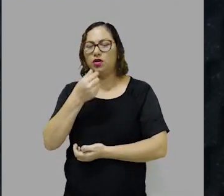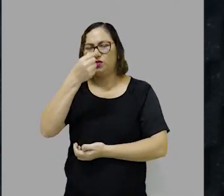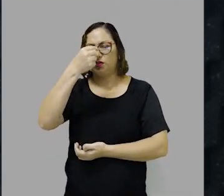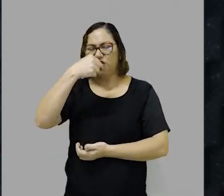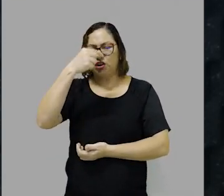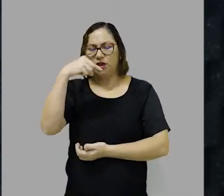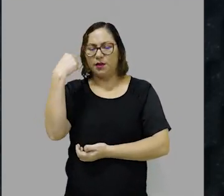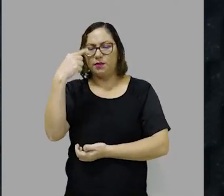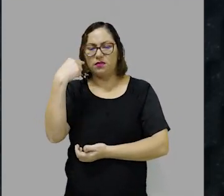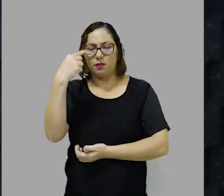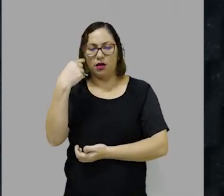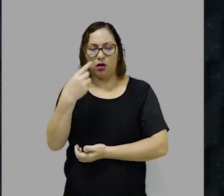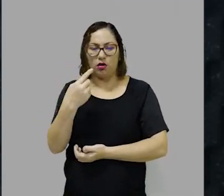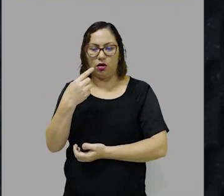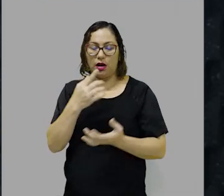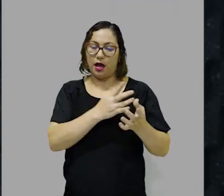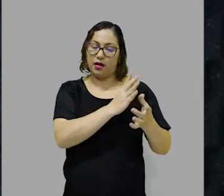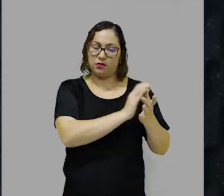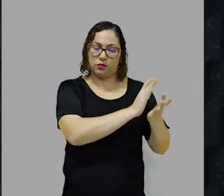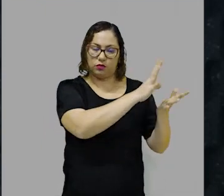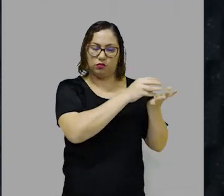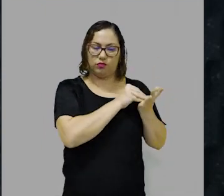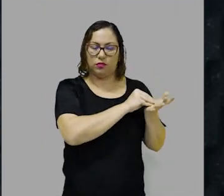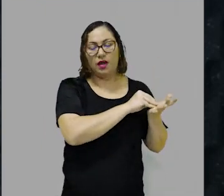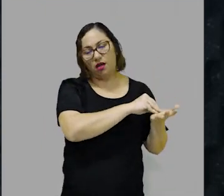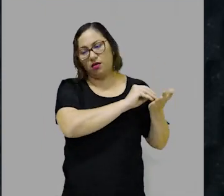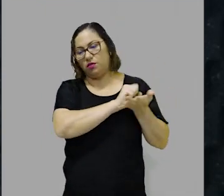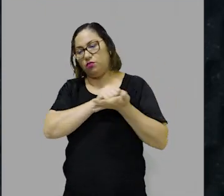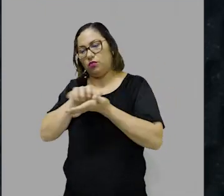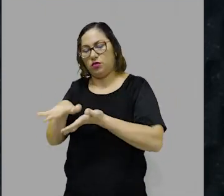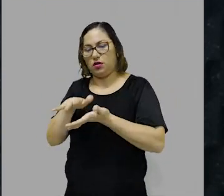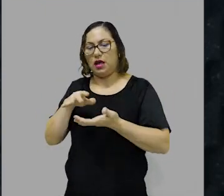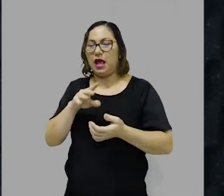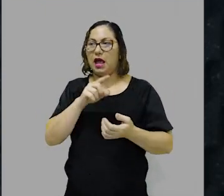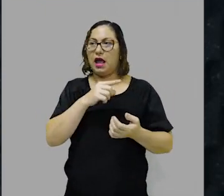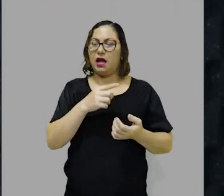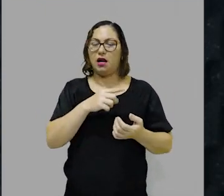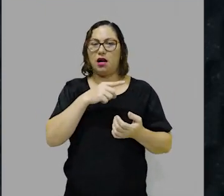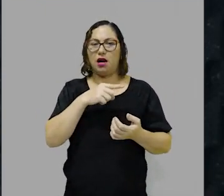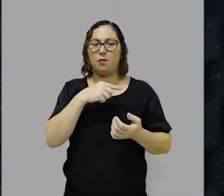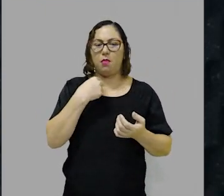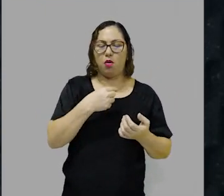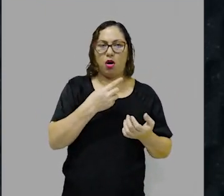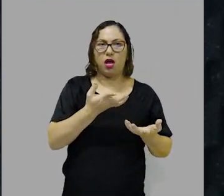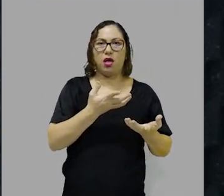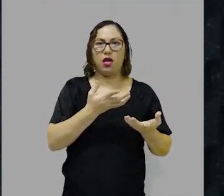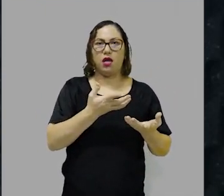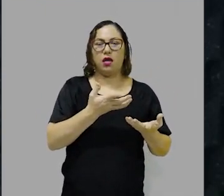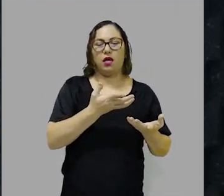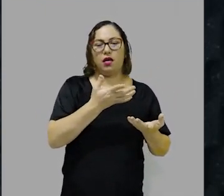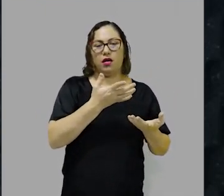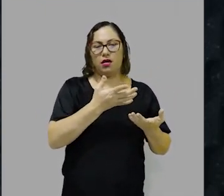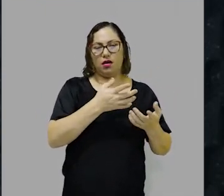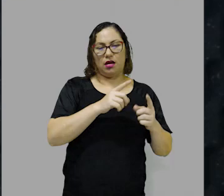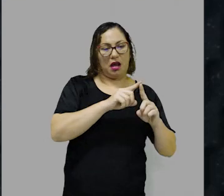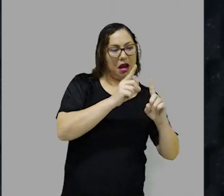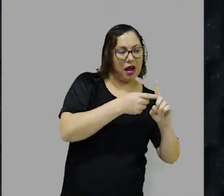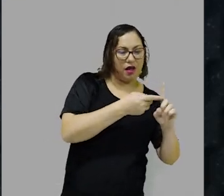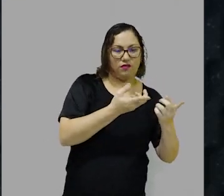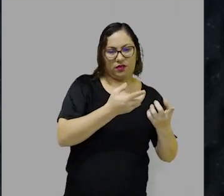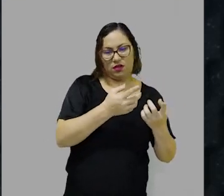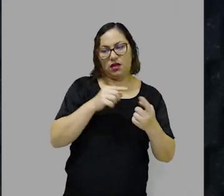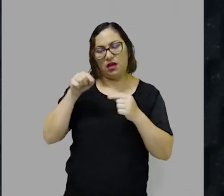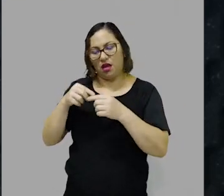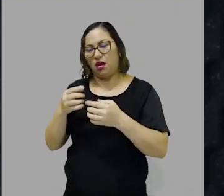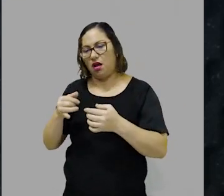espanhola. A esposa havia contraído também. Ela morreu com 3 meses na gravidez. Ele, com depressão e doente, chegou a falecer.